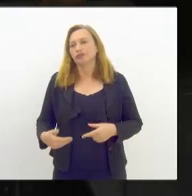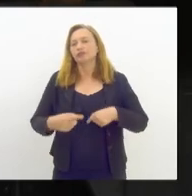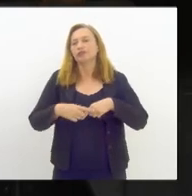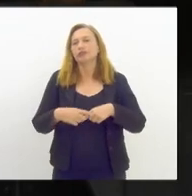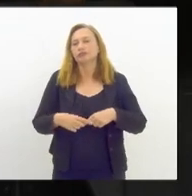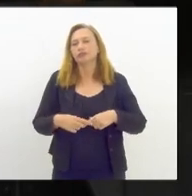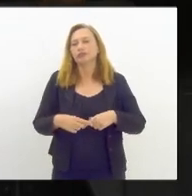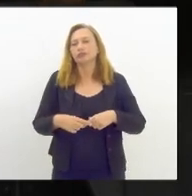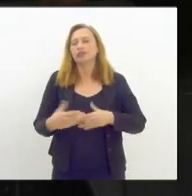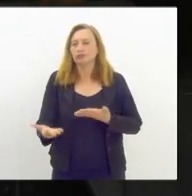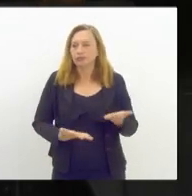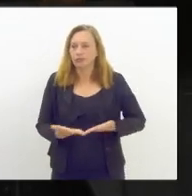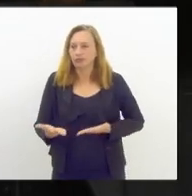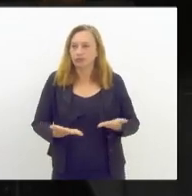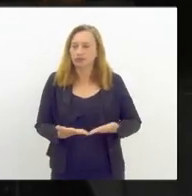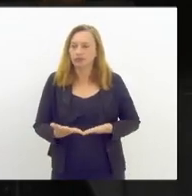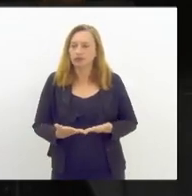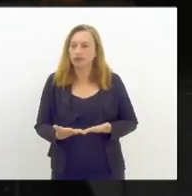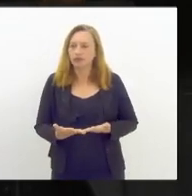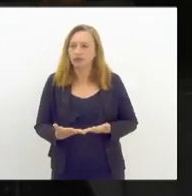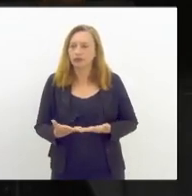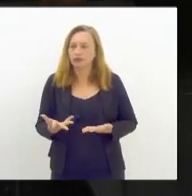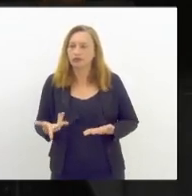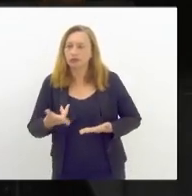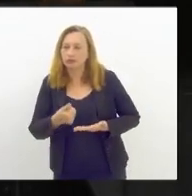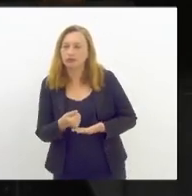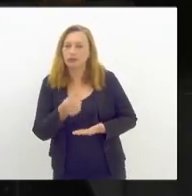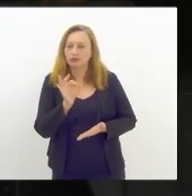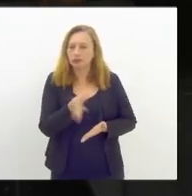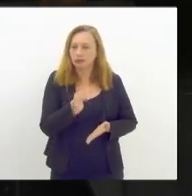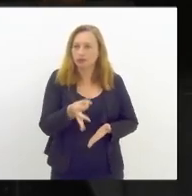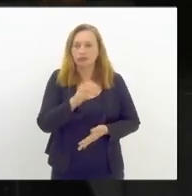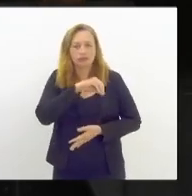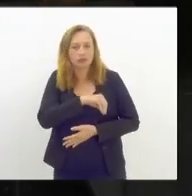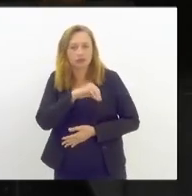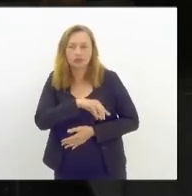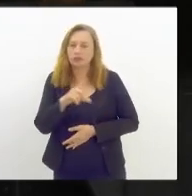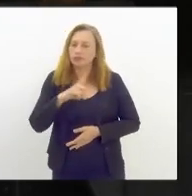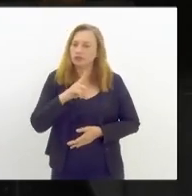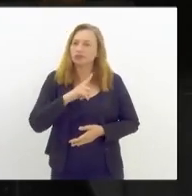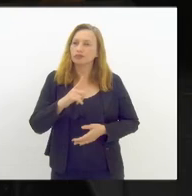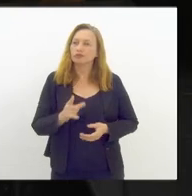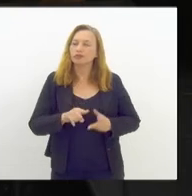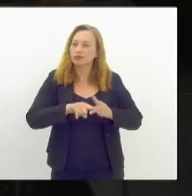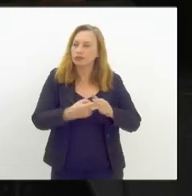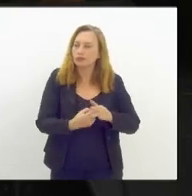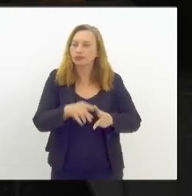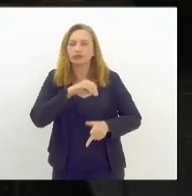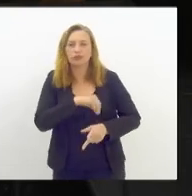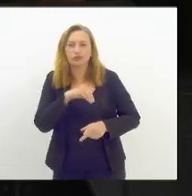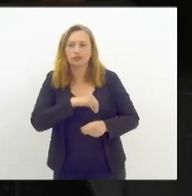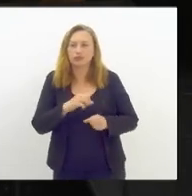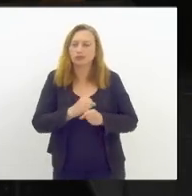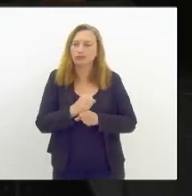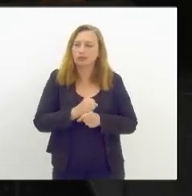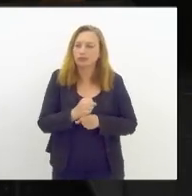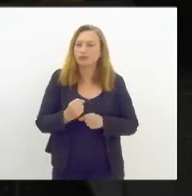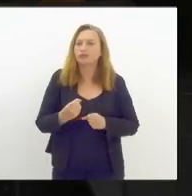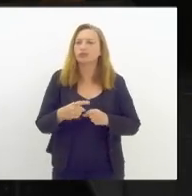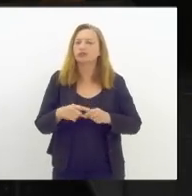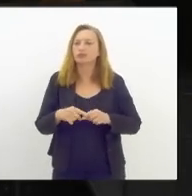qualificados e Justamente remunerados mantendo-se a reposição salarial Qual dos Servidores